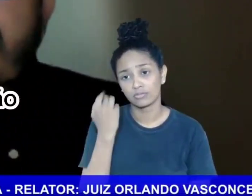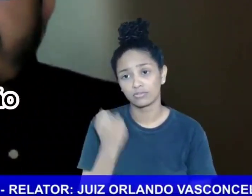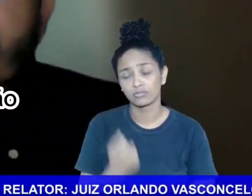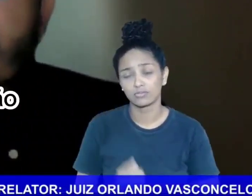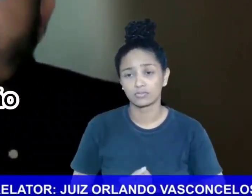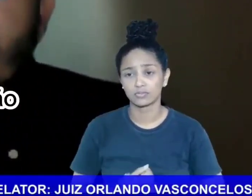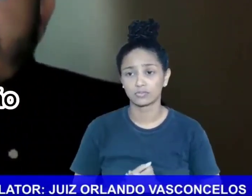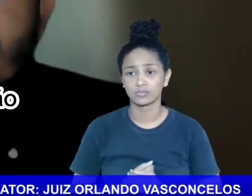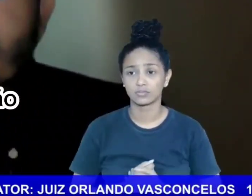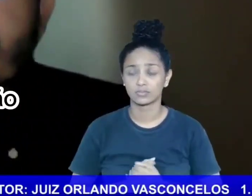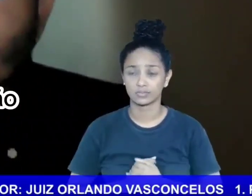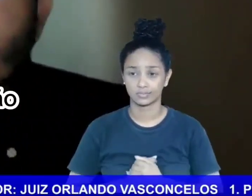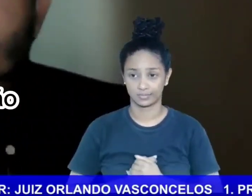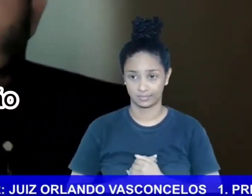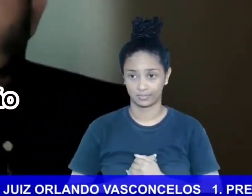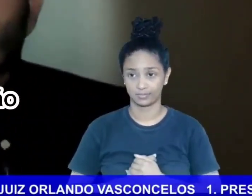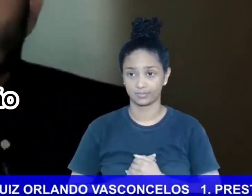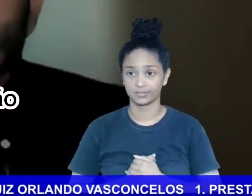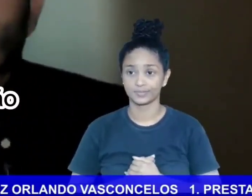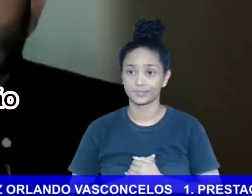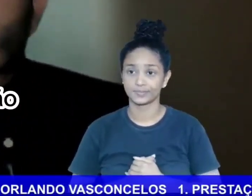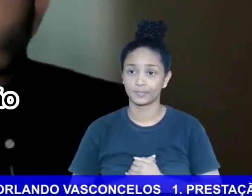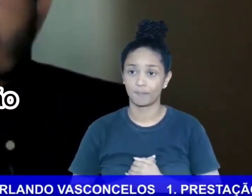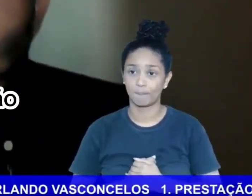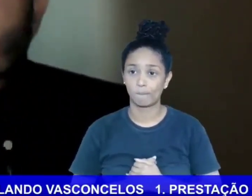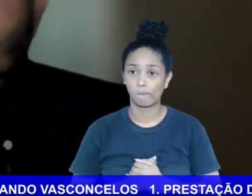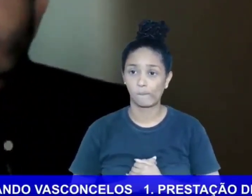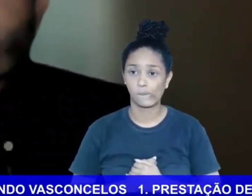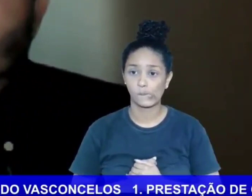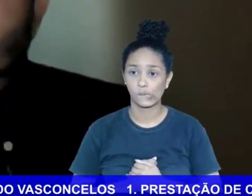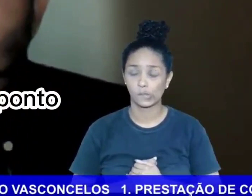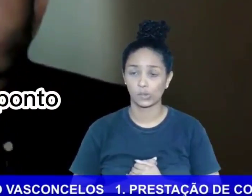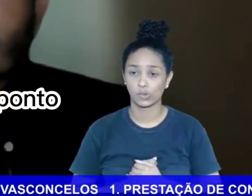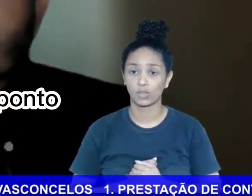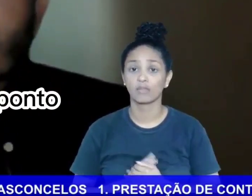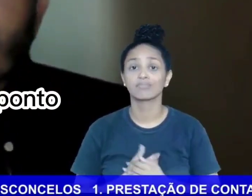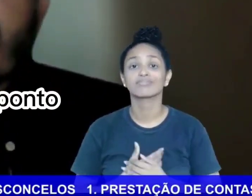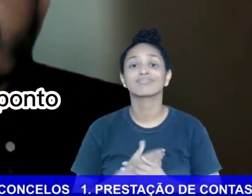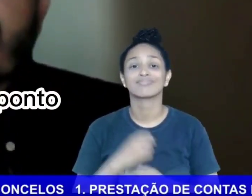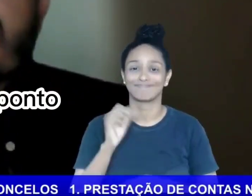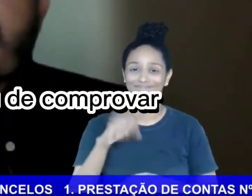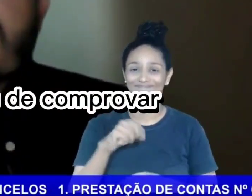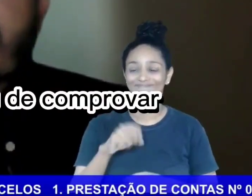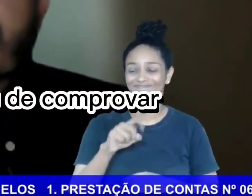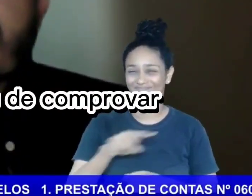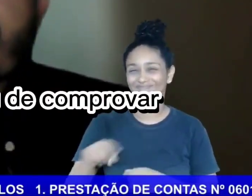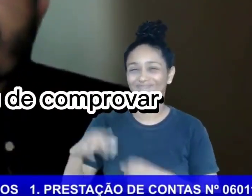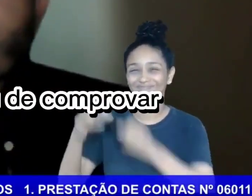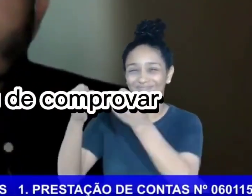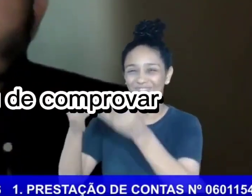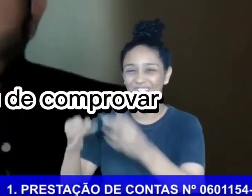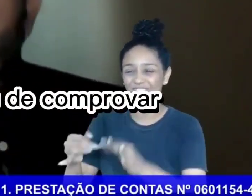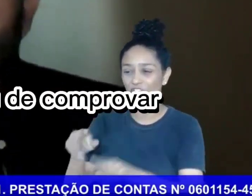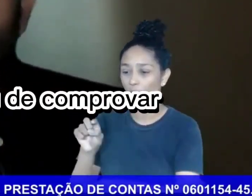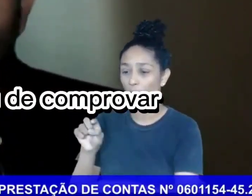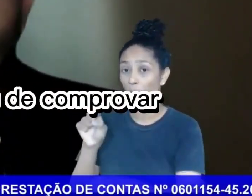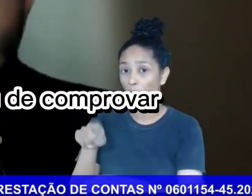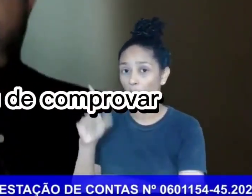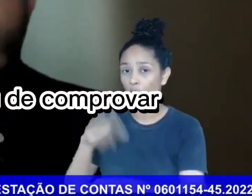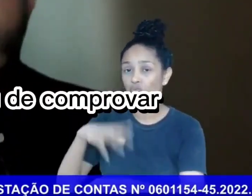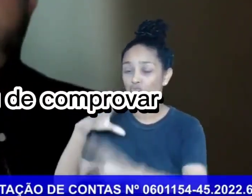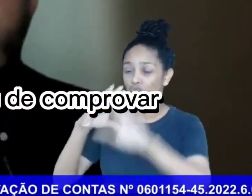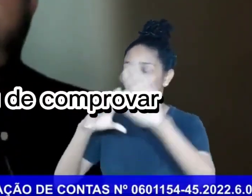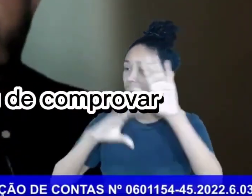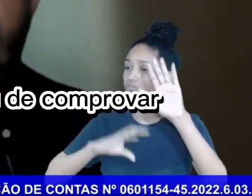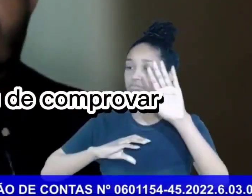correção. Não é capaz de ensejar a desaprovação. Foi exatamente nesse ponto aqui onde o candidato deixou